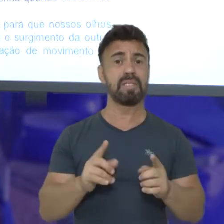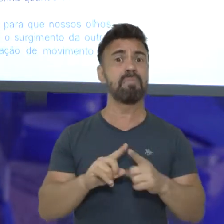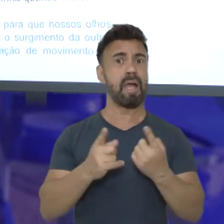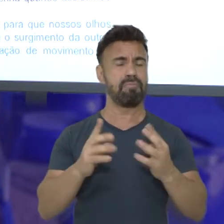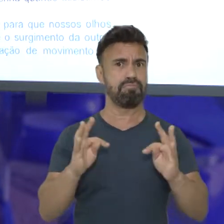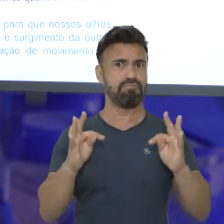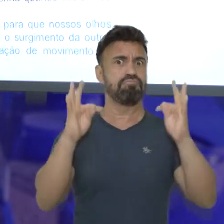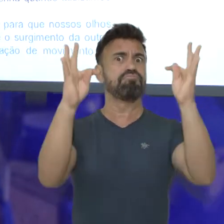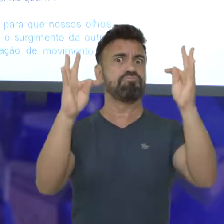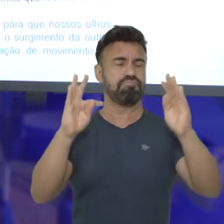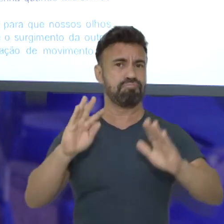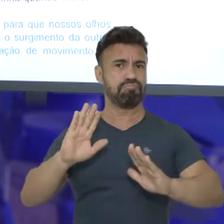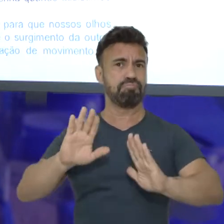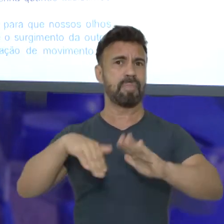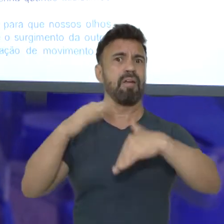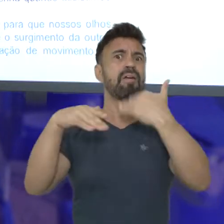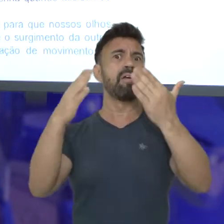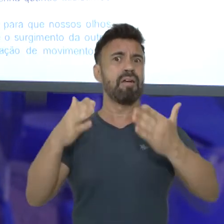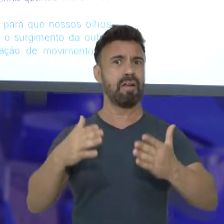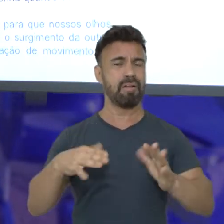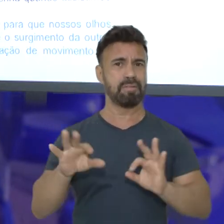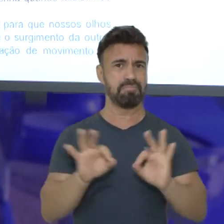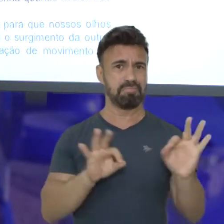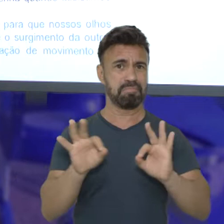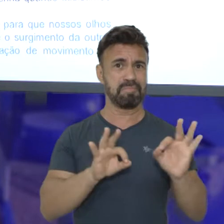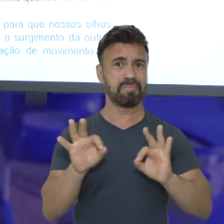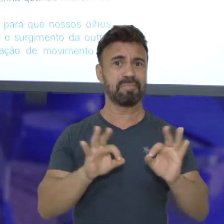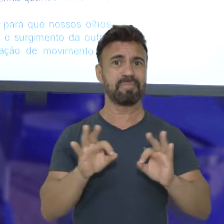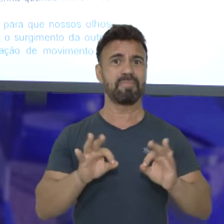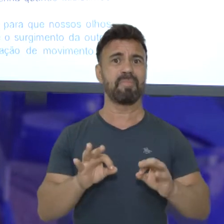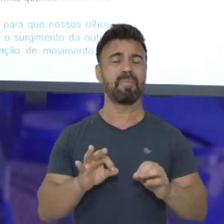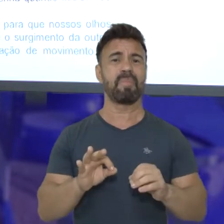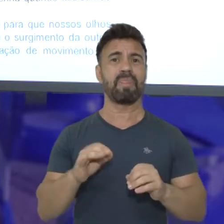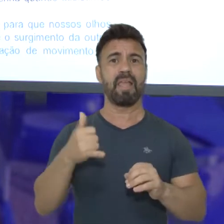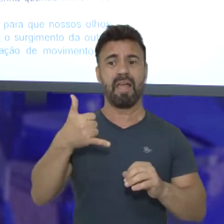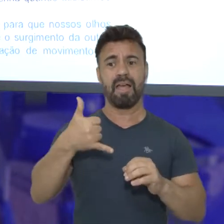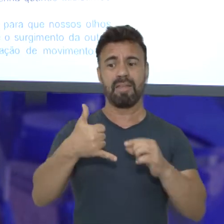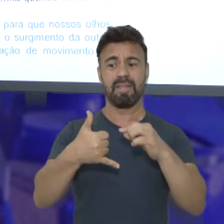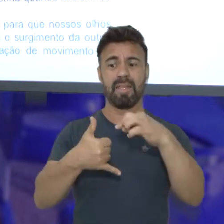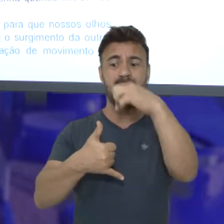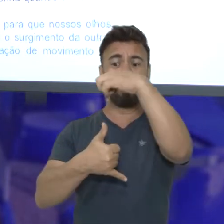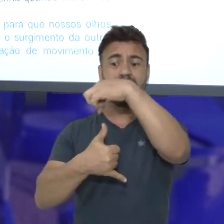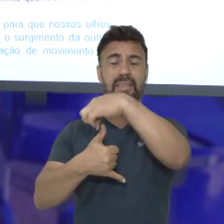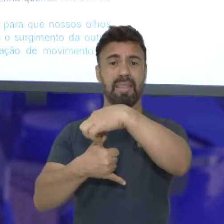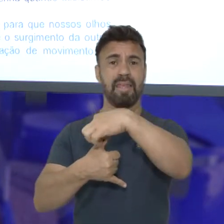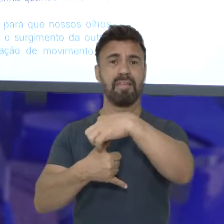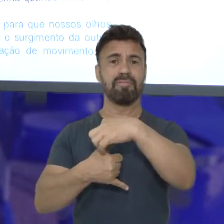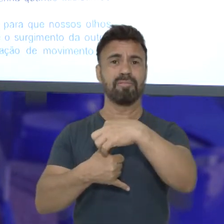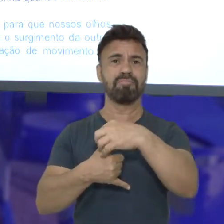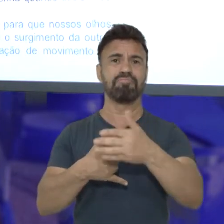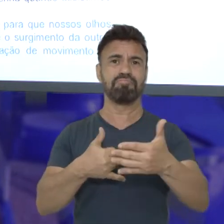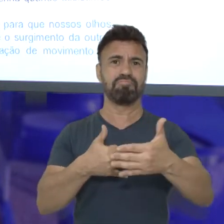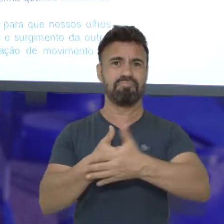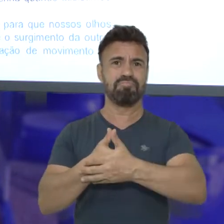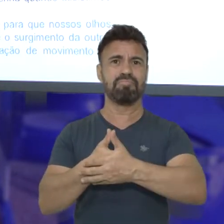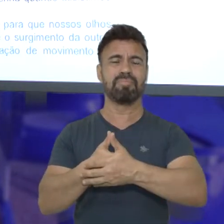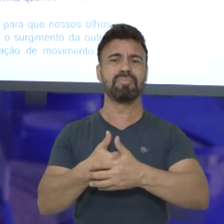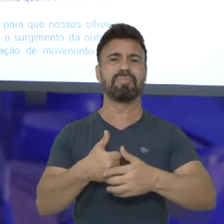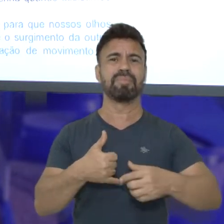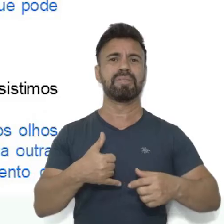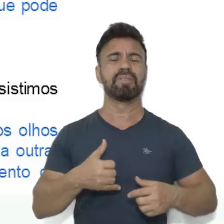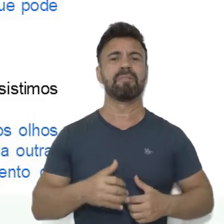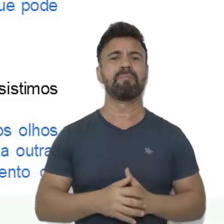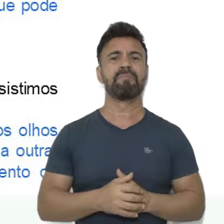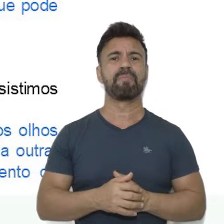tudo mais avançado, está tudo mais organizado, então a antena está vindo aí internamente, né? A